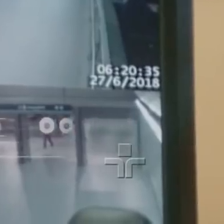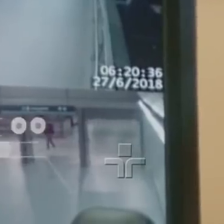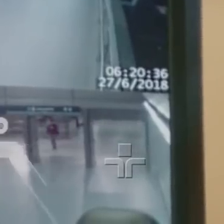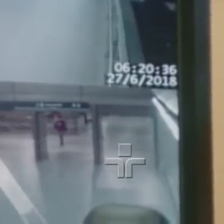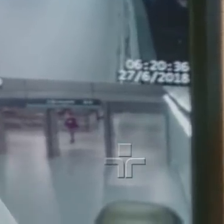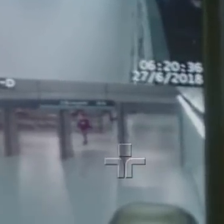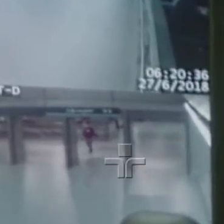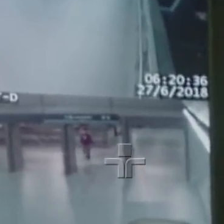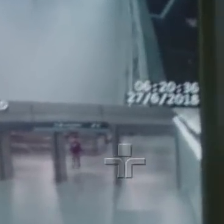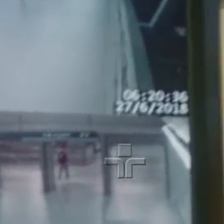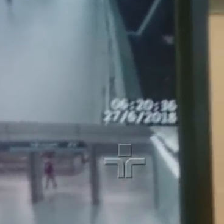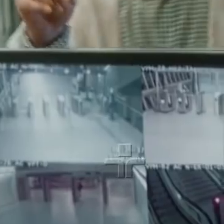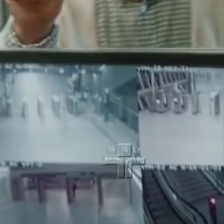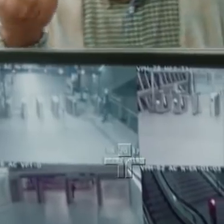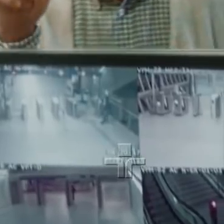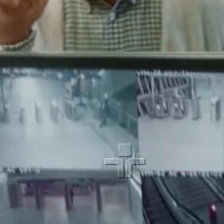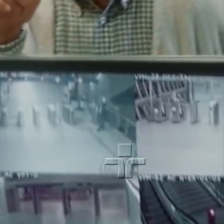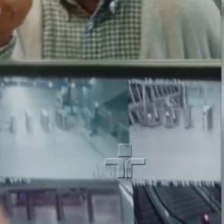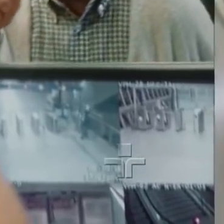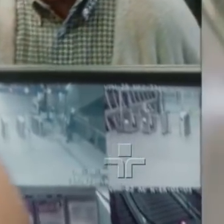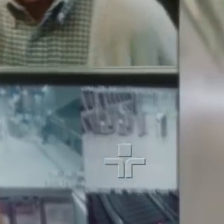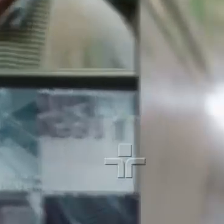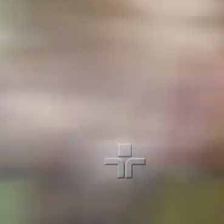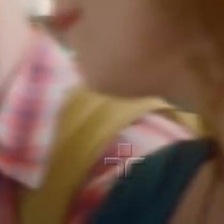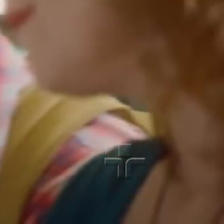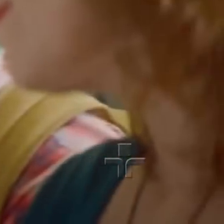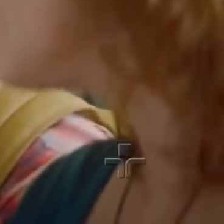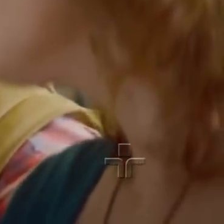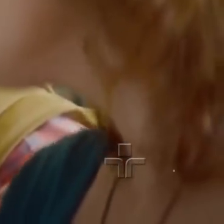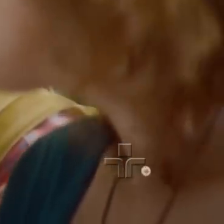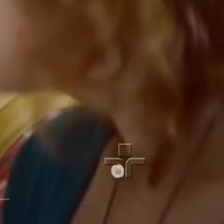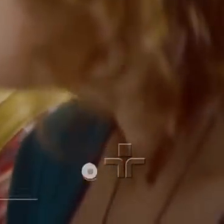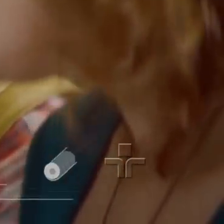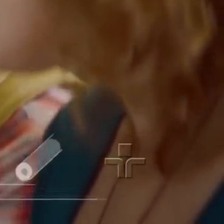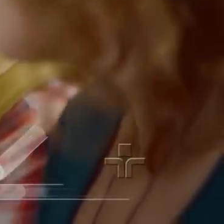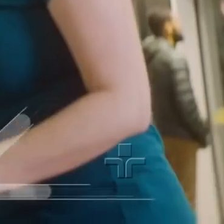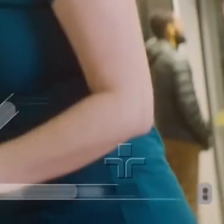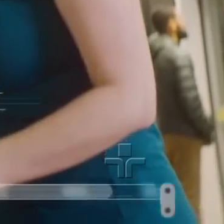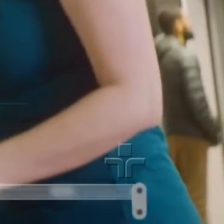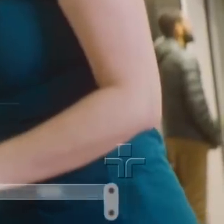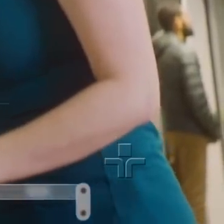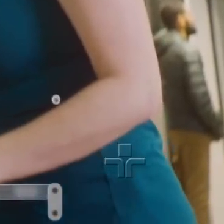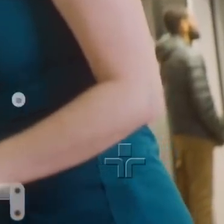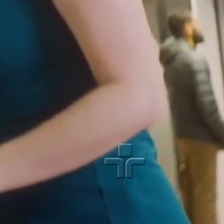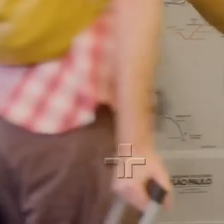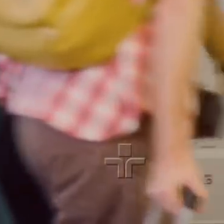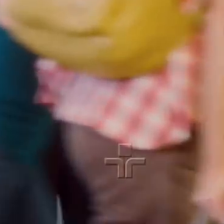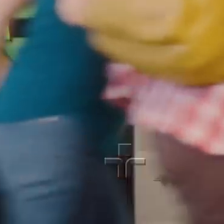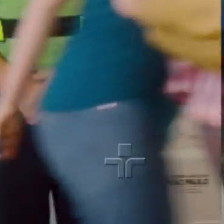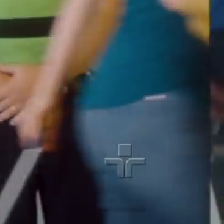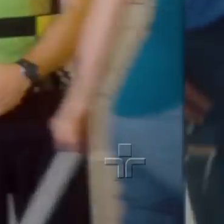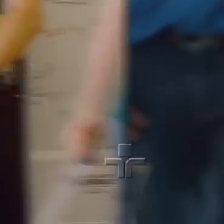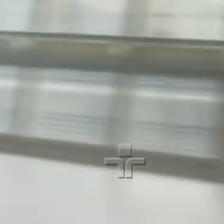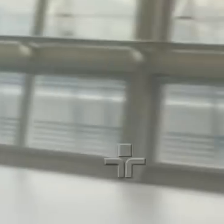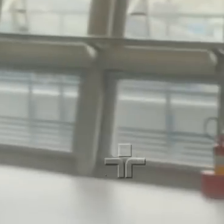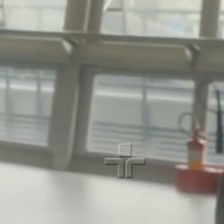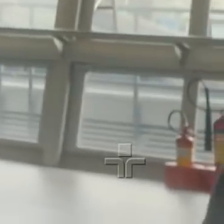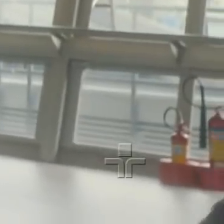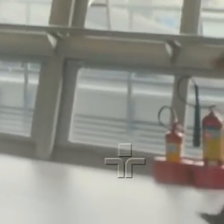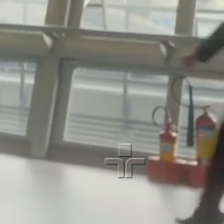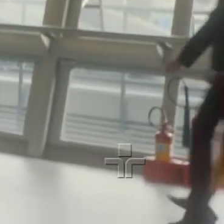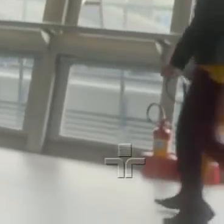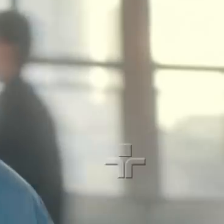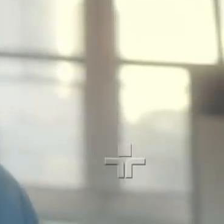escola, encontrar as pessoas, seguir em frente. Enquanto você vai e vem, estamos sempre por